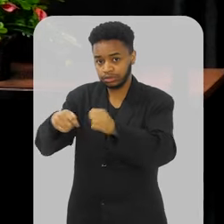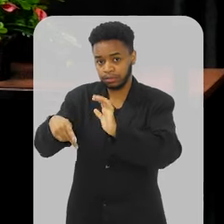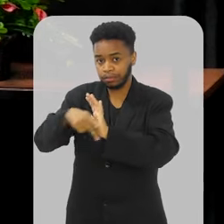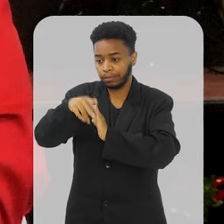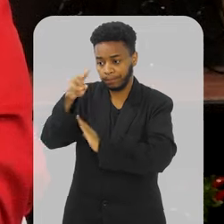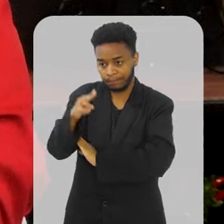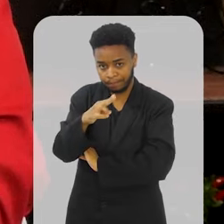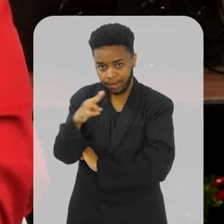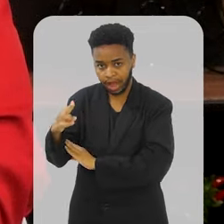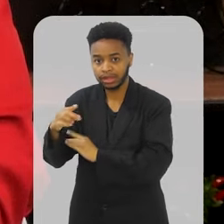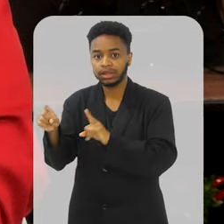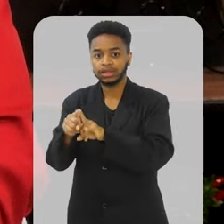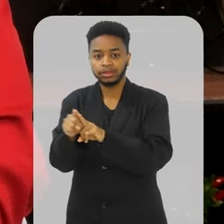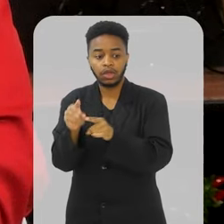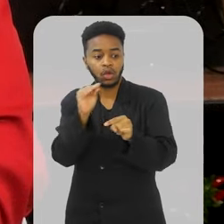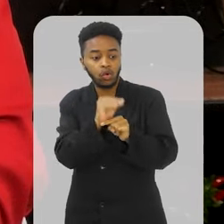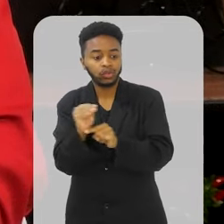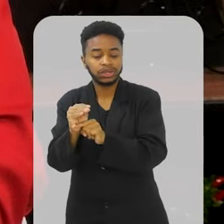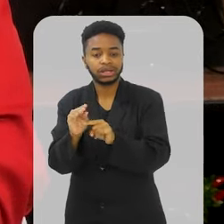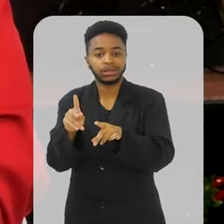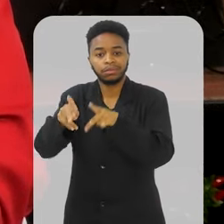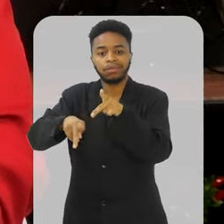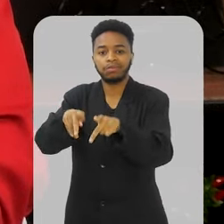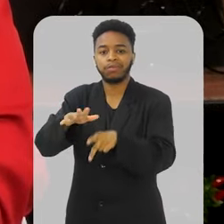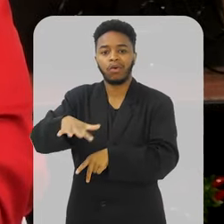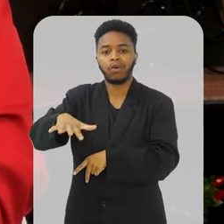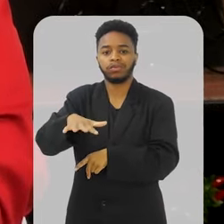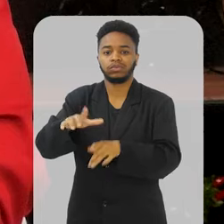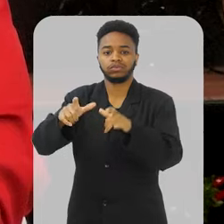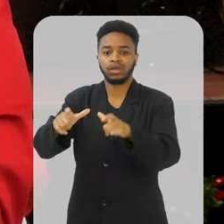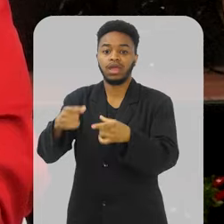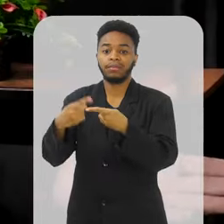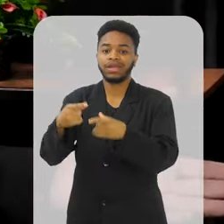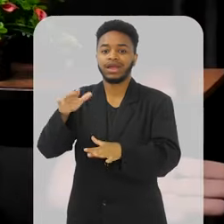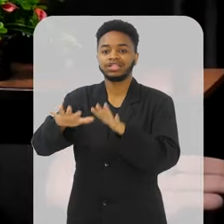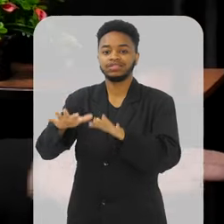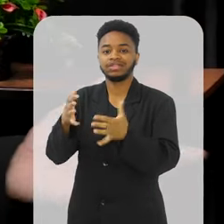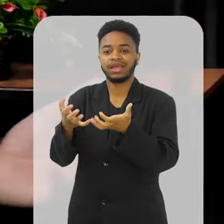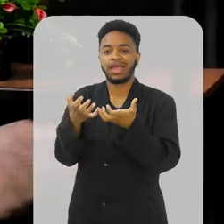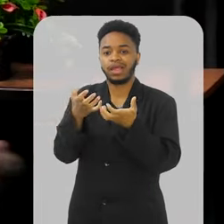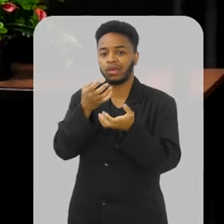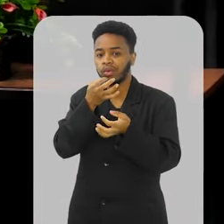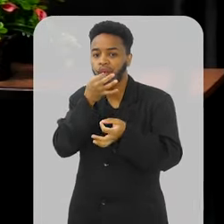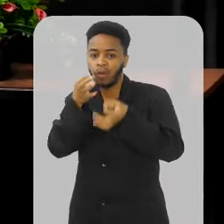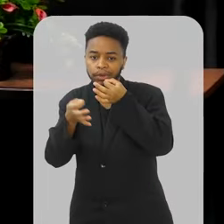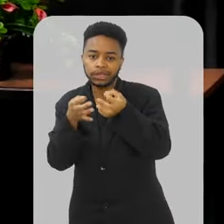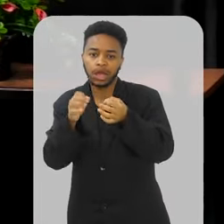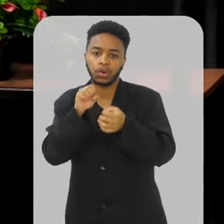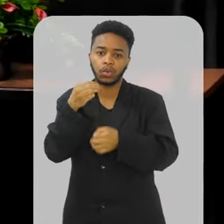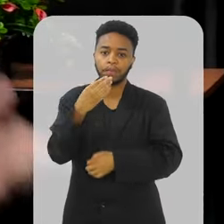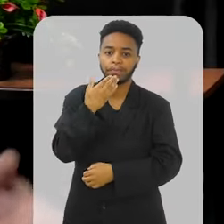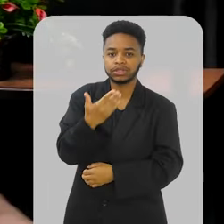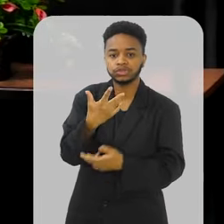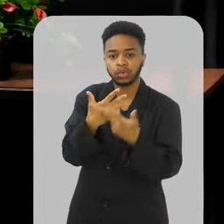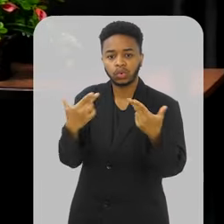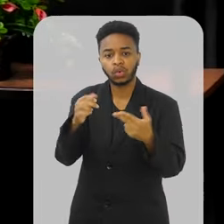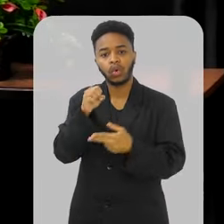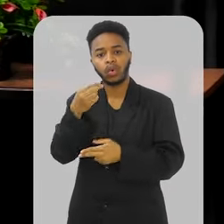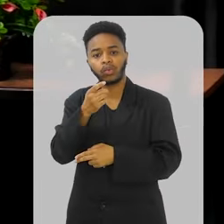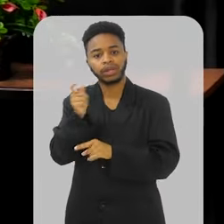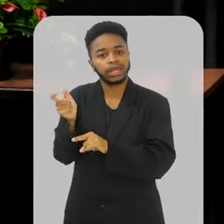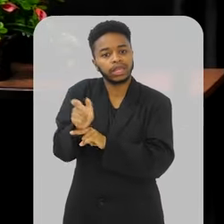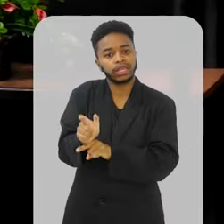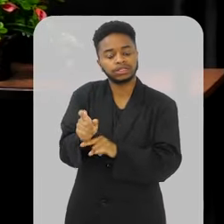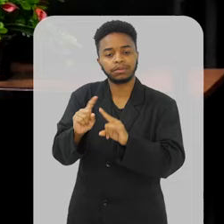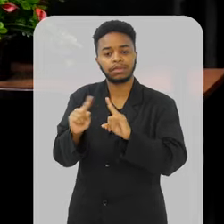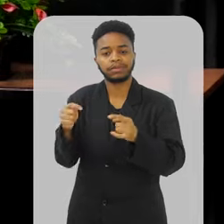padres e também do rebanho deles porque às vezes eles querem fazer algum comentário alguma exigência alguma crítica